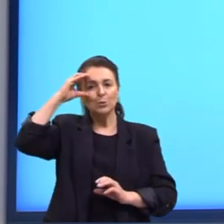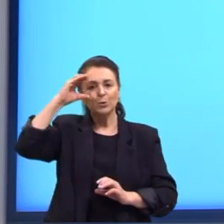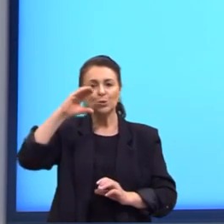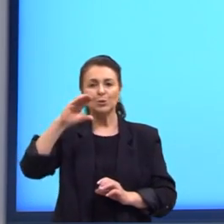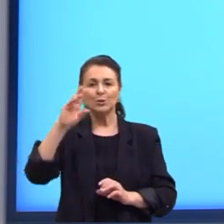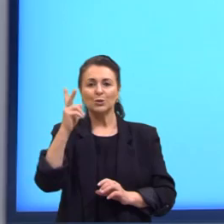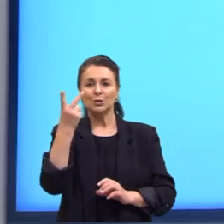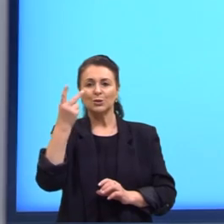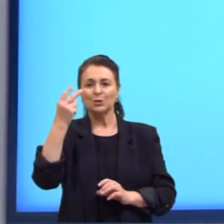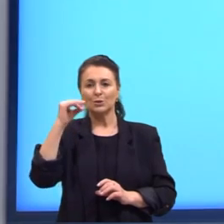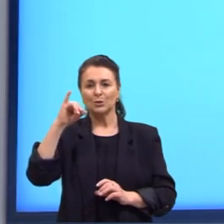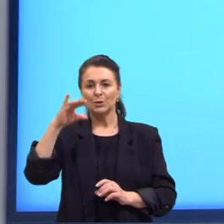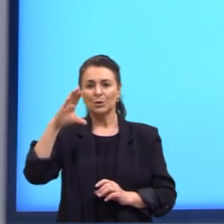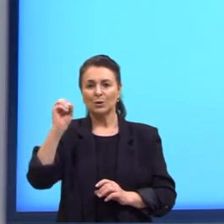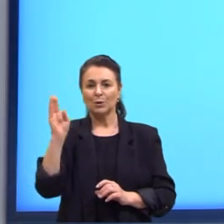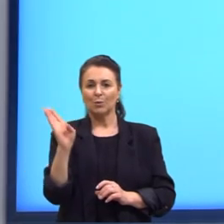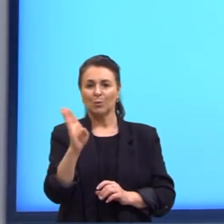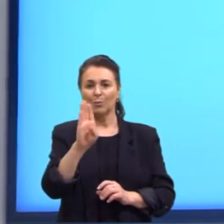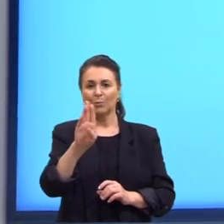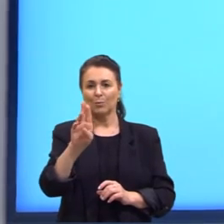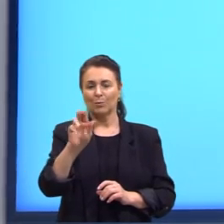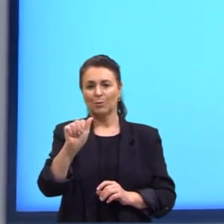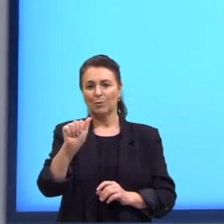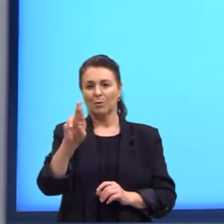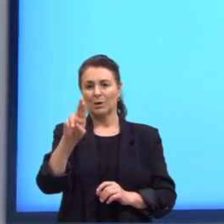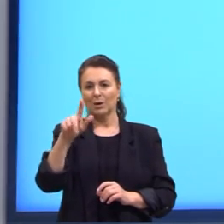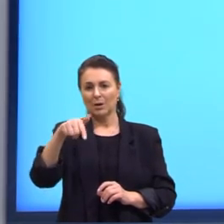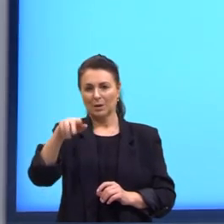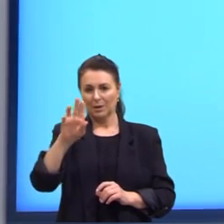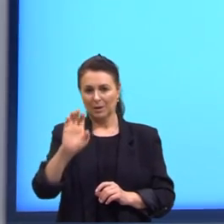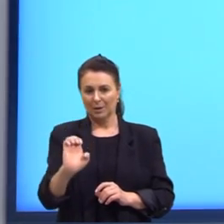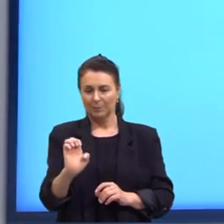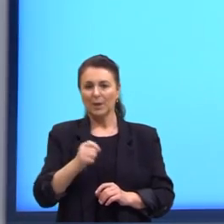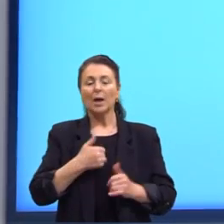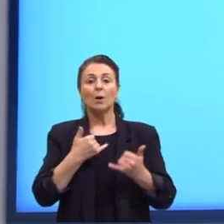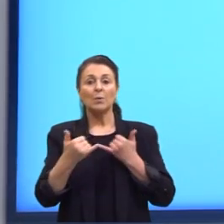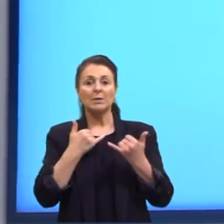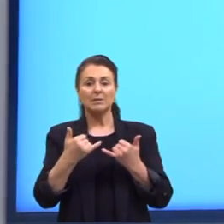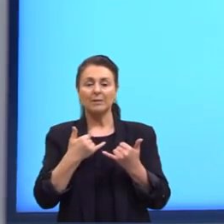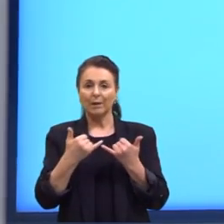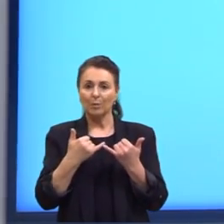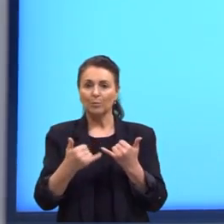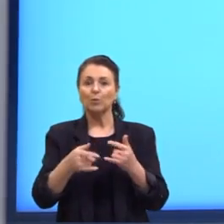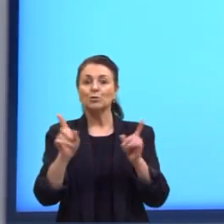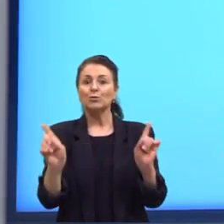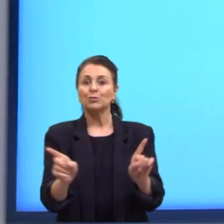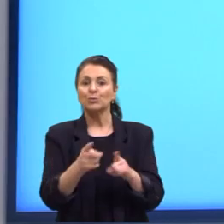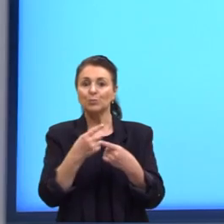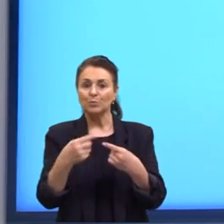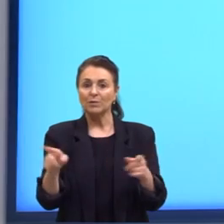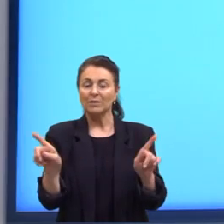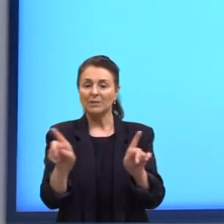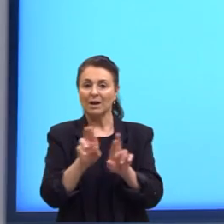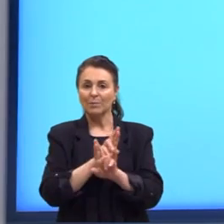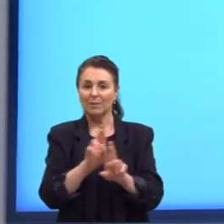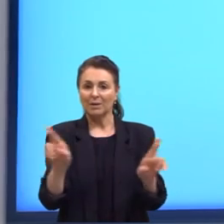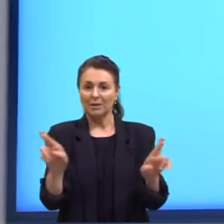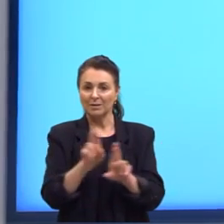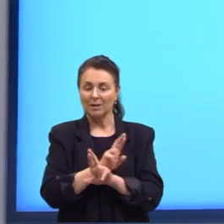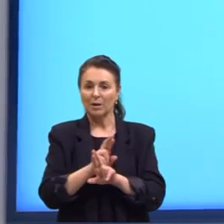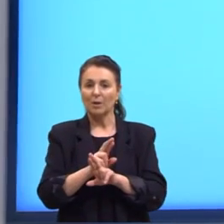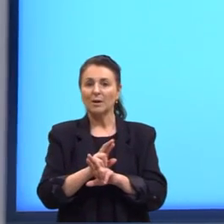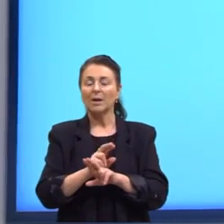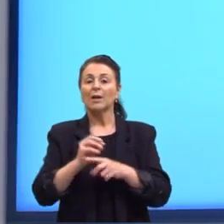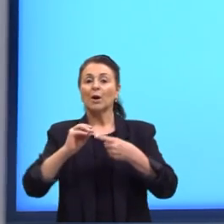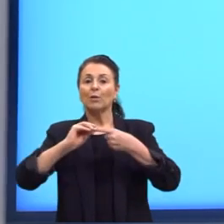trouxe alguns trouxe algo não trouxe um exemplo de uma música do Chico Que faz nessa relação o nome da música é